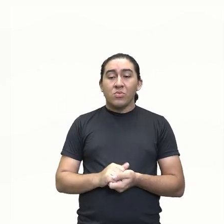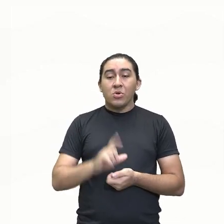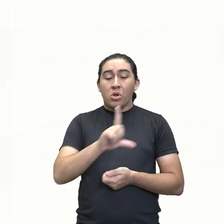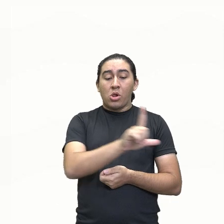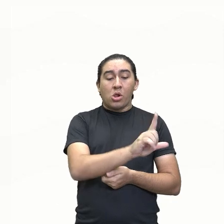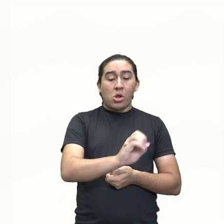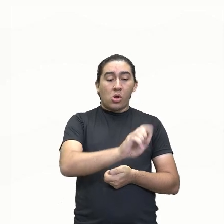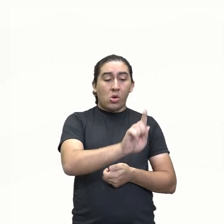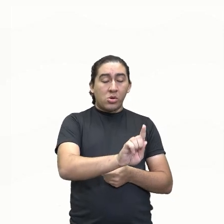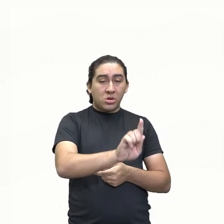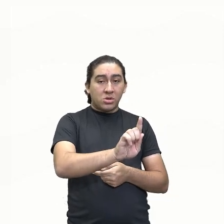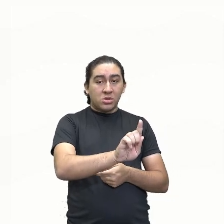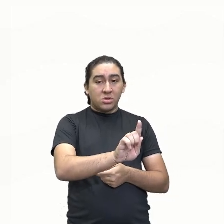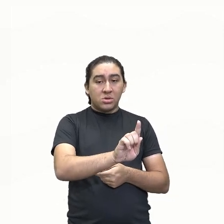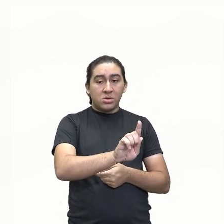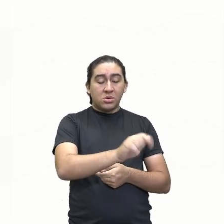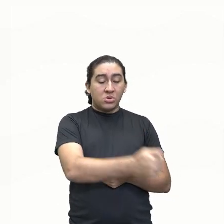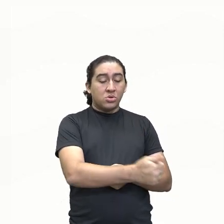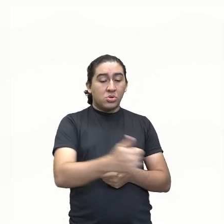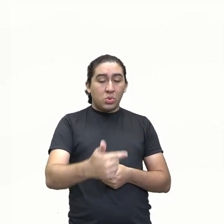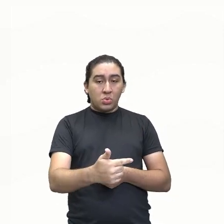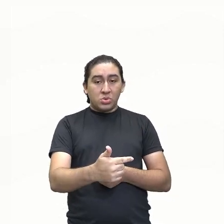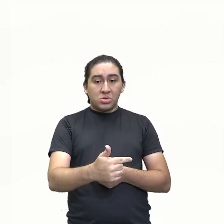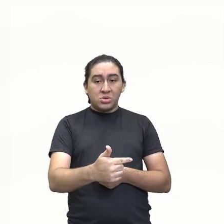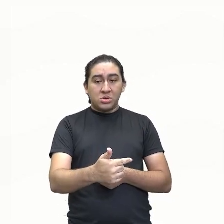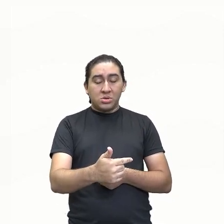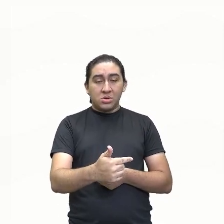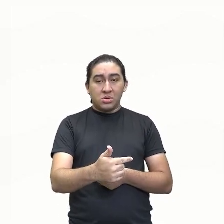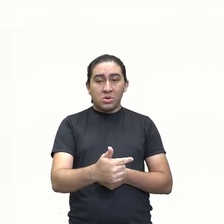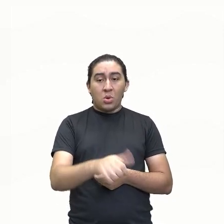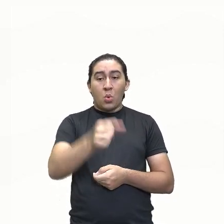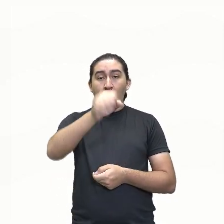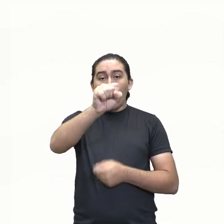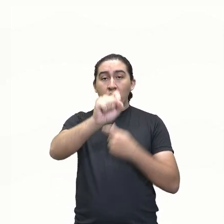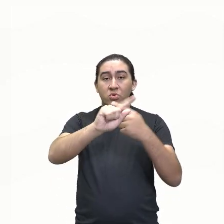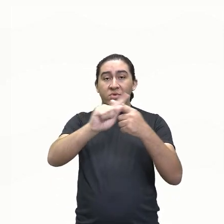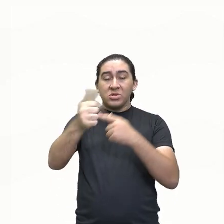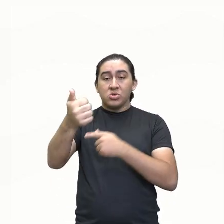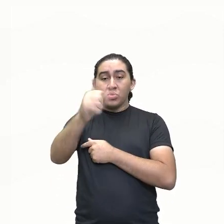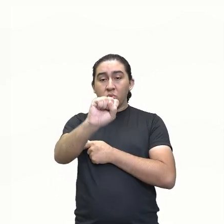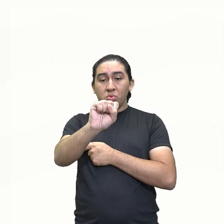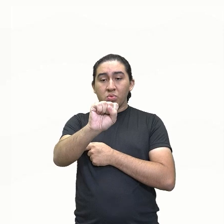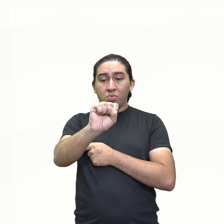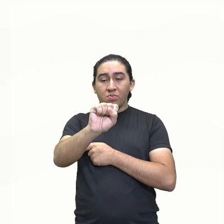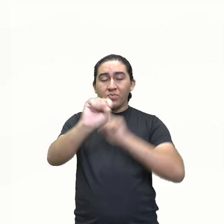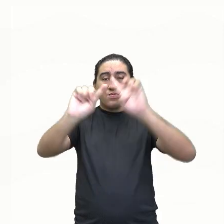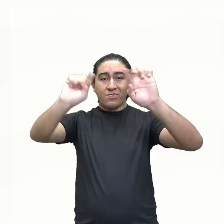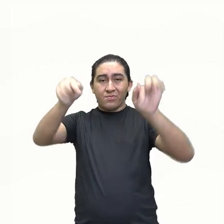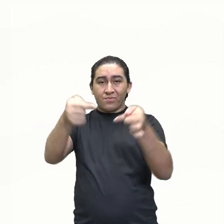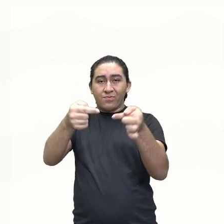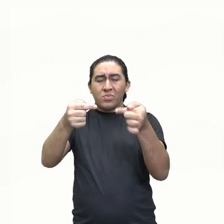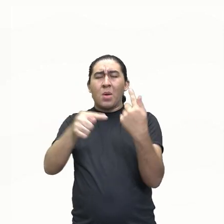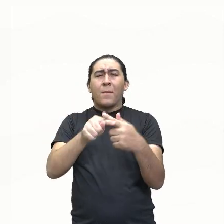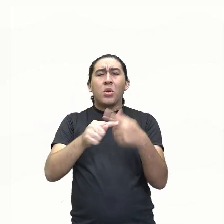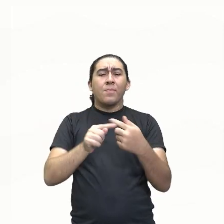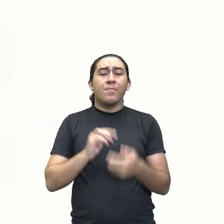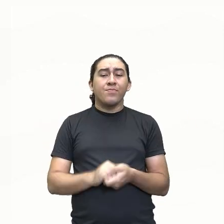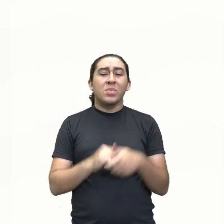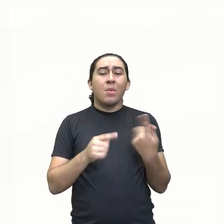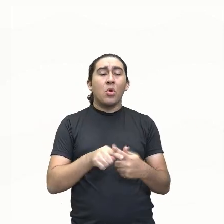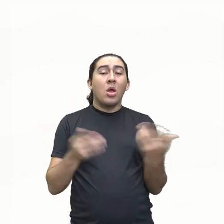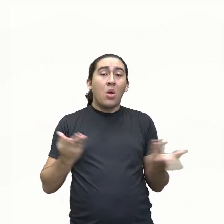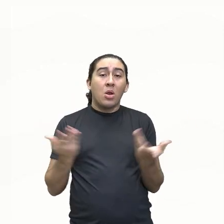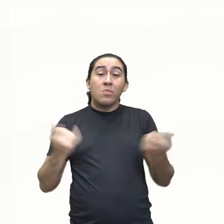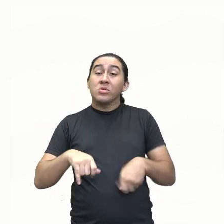base 12 e eu vou multiplicar 8 vezes 18. Tá ok? Por quê? Porque agora eu